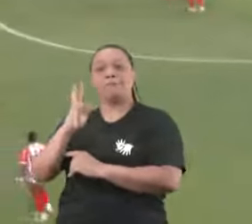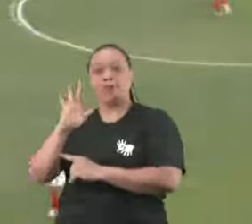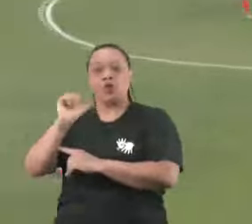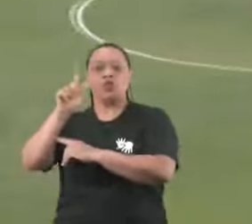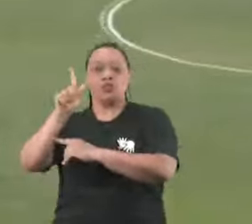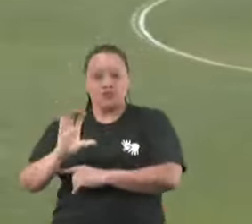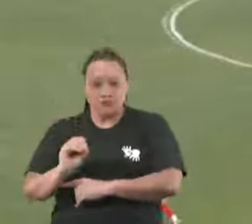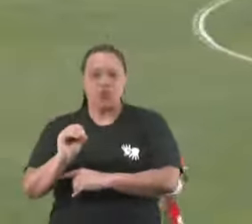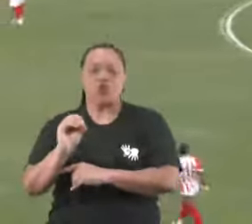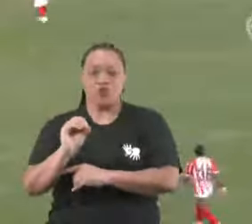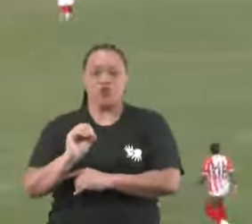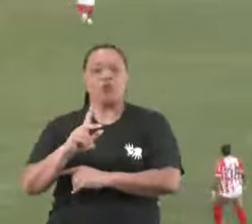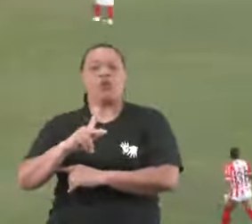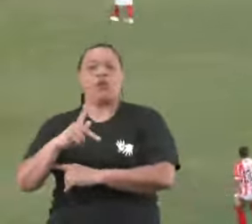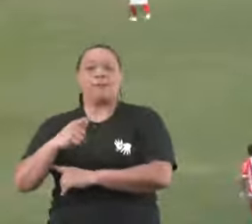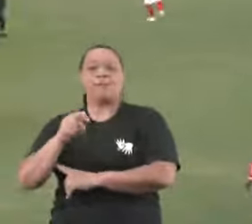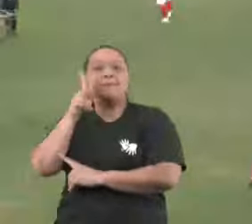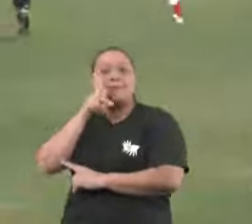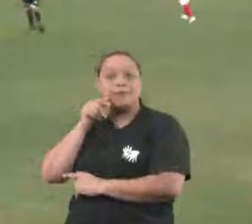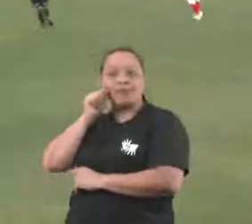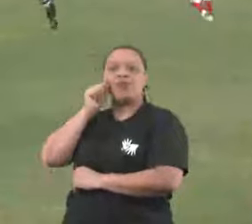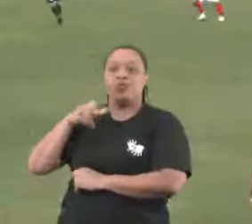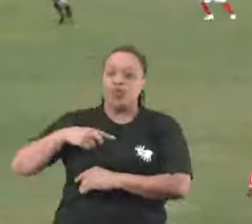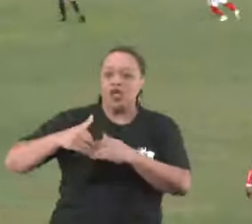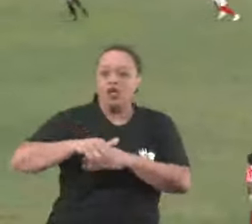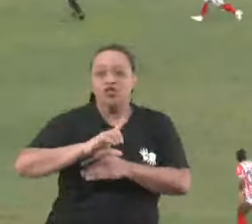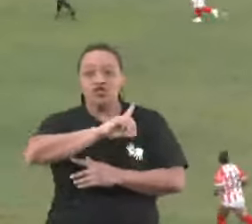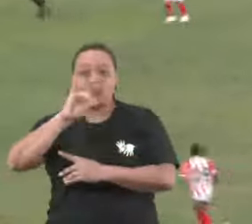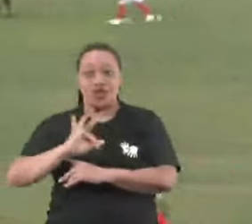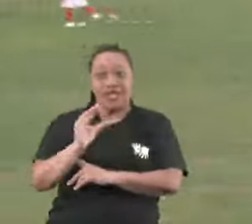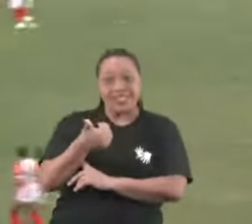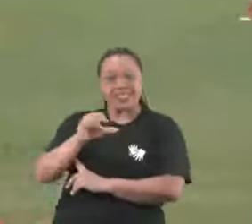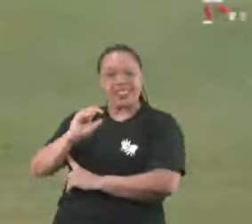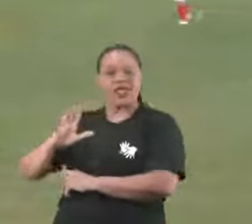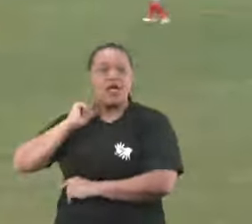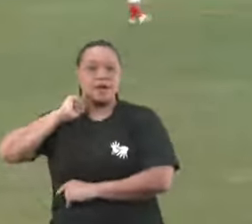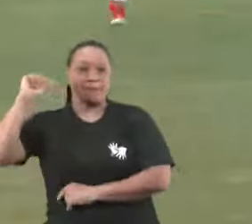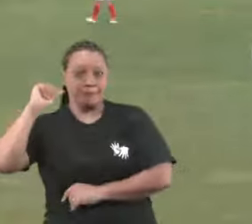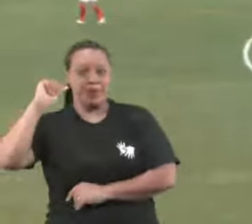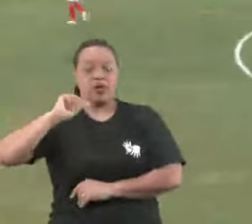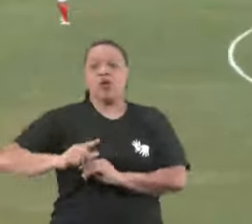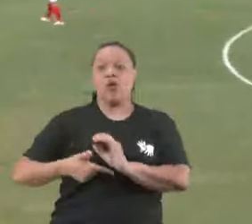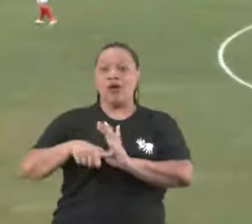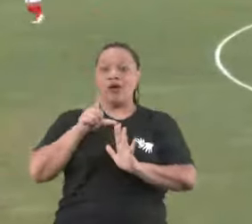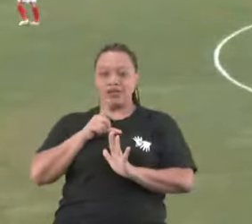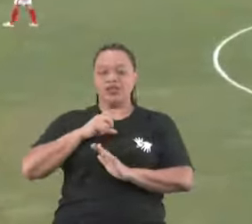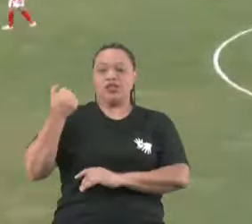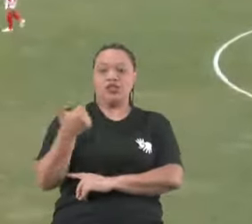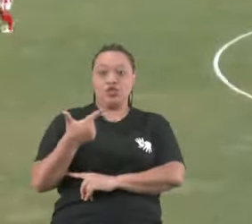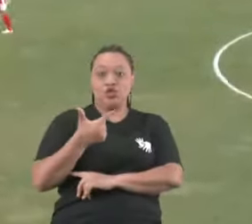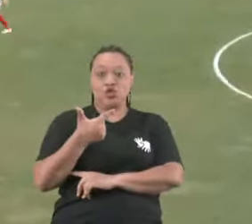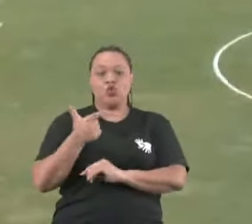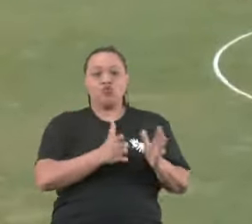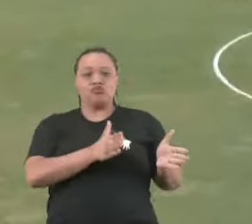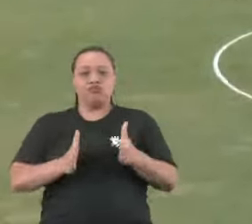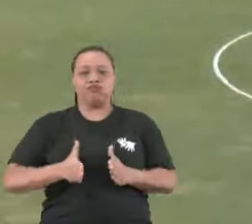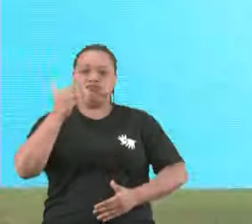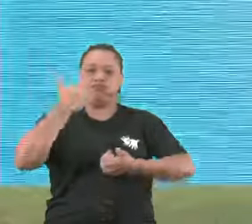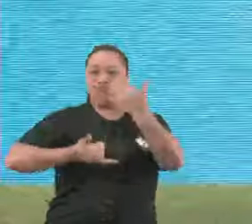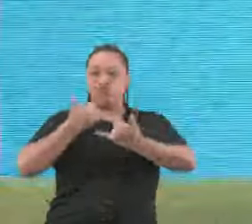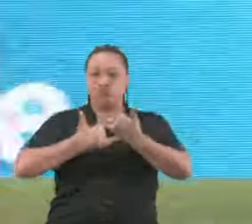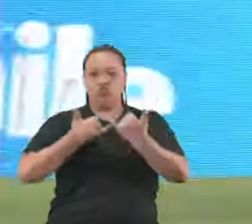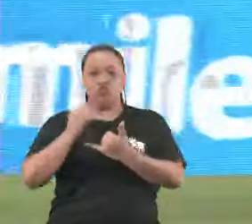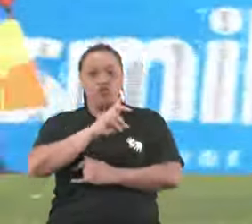está marcado inicialmente para o próximo dia 10 de abril. Antes, a segunda partida, a grande decisão no